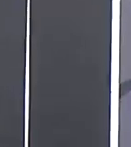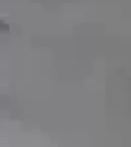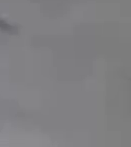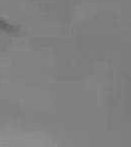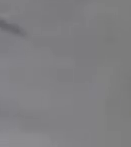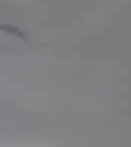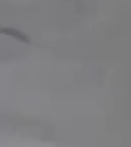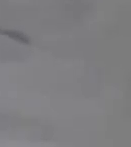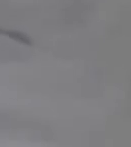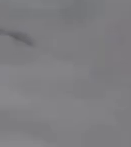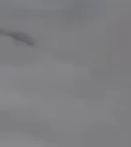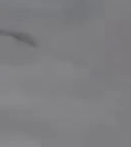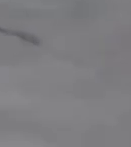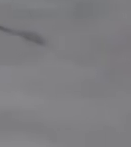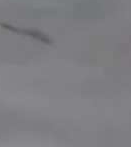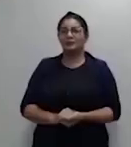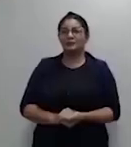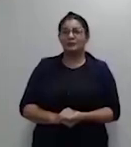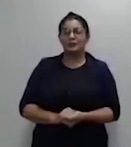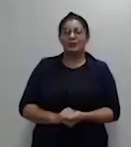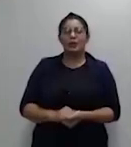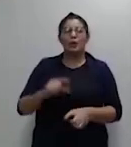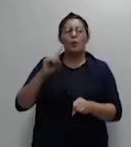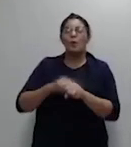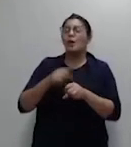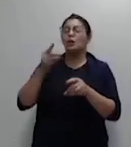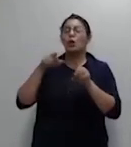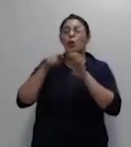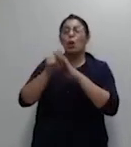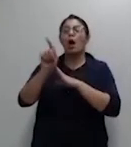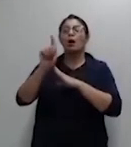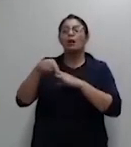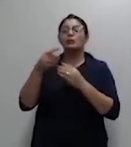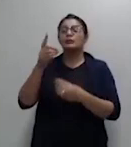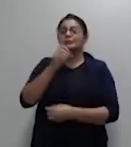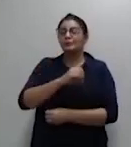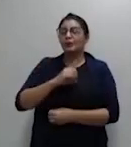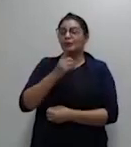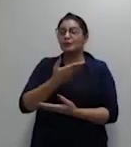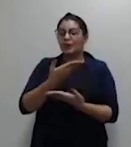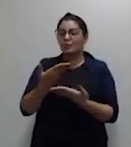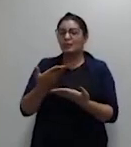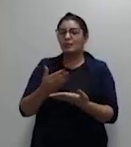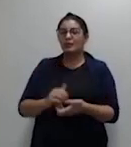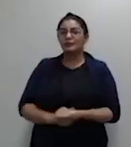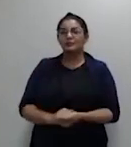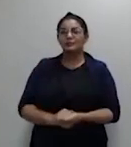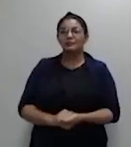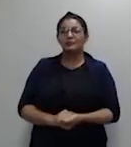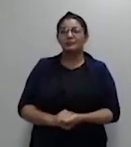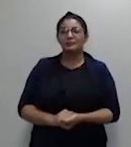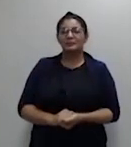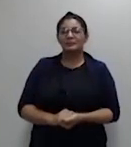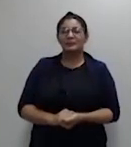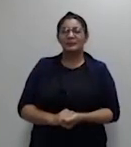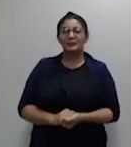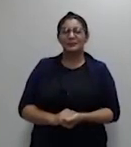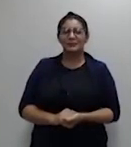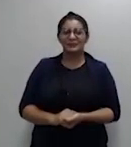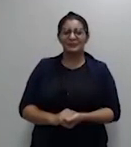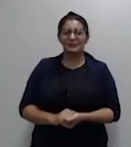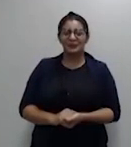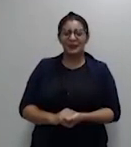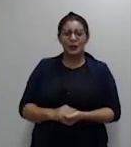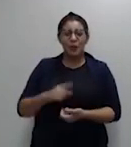integralmente para organização de saúde o ministro Falcão determinou o arquivamento das denúncias apenas contra 13